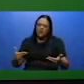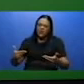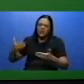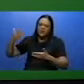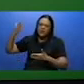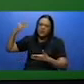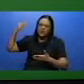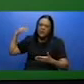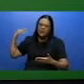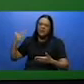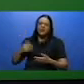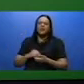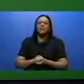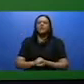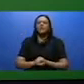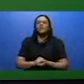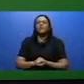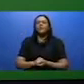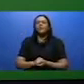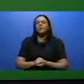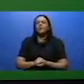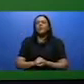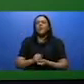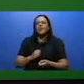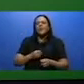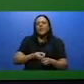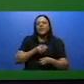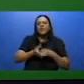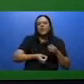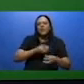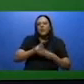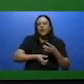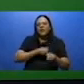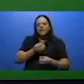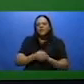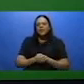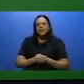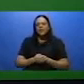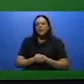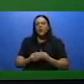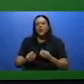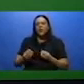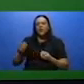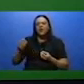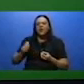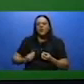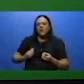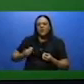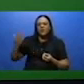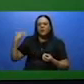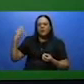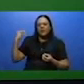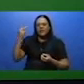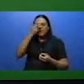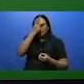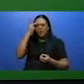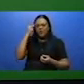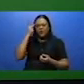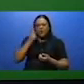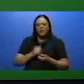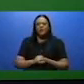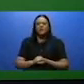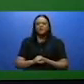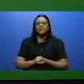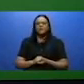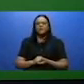diversas informações sobre como era o modo de vida de povos que viveram em um tempo muito distante do nosso. Aí